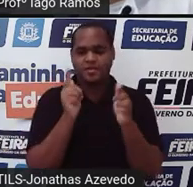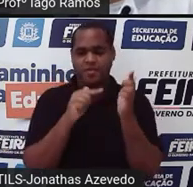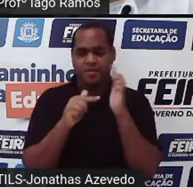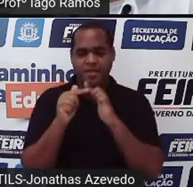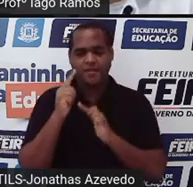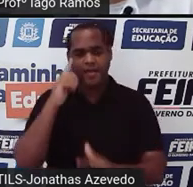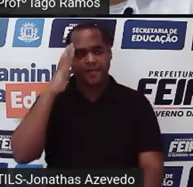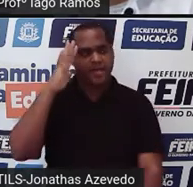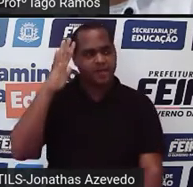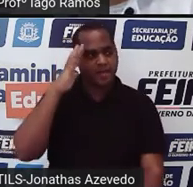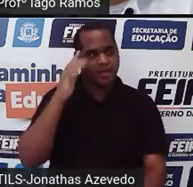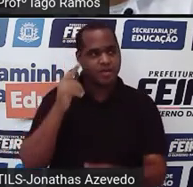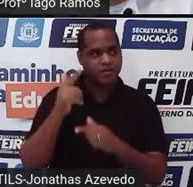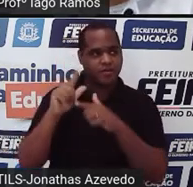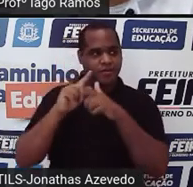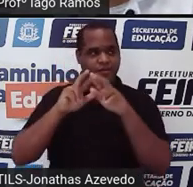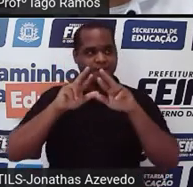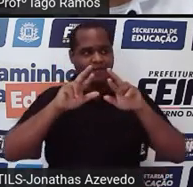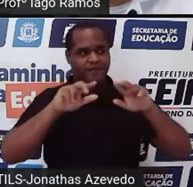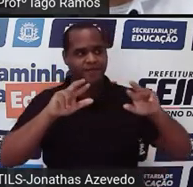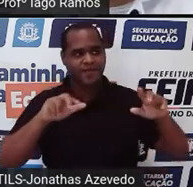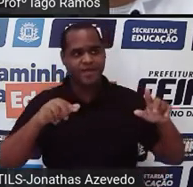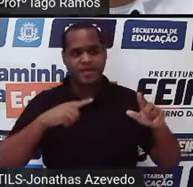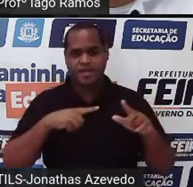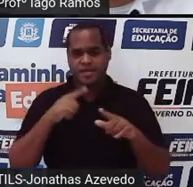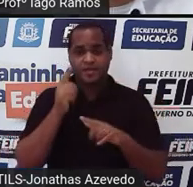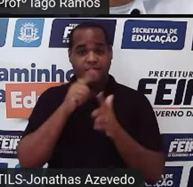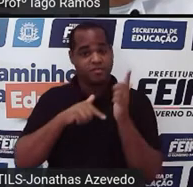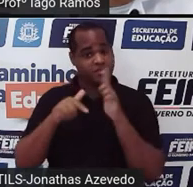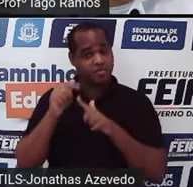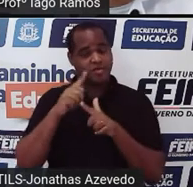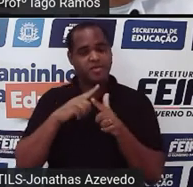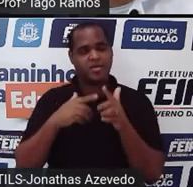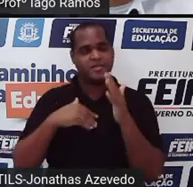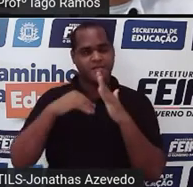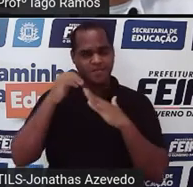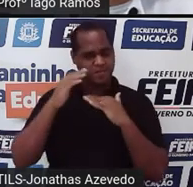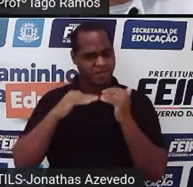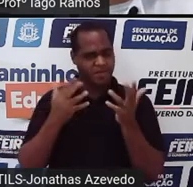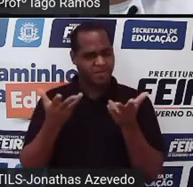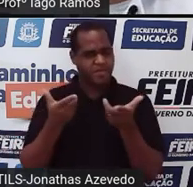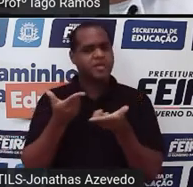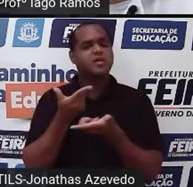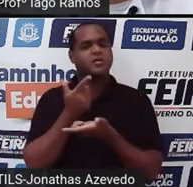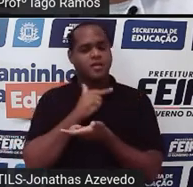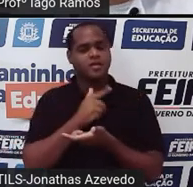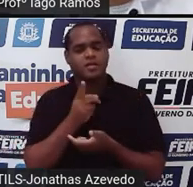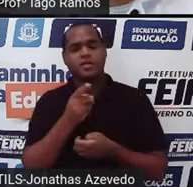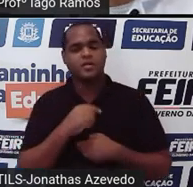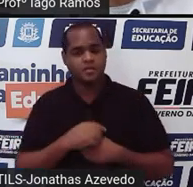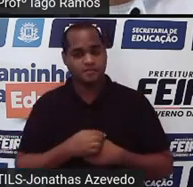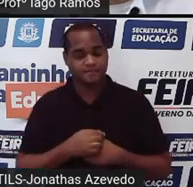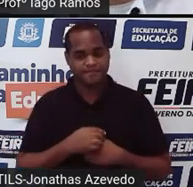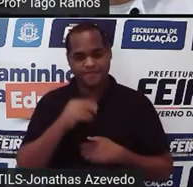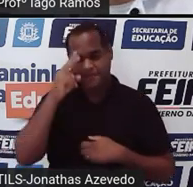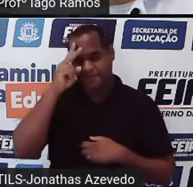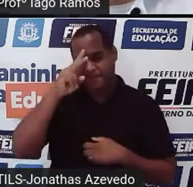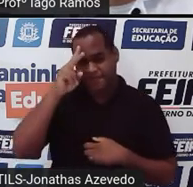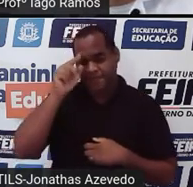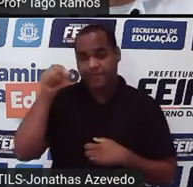pensar em outras formas além das duas que a gente viu aqui e lembre-se